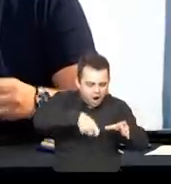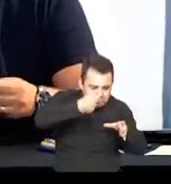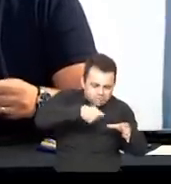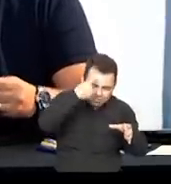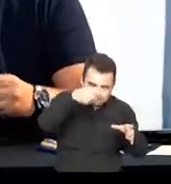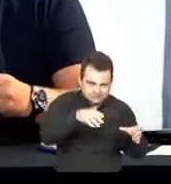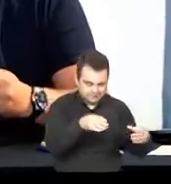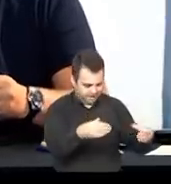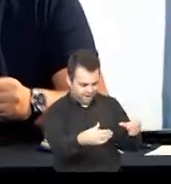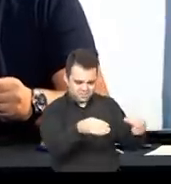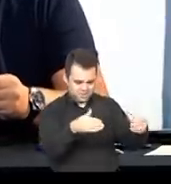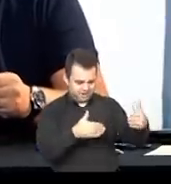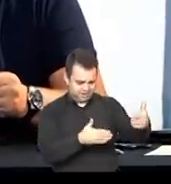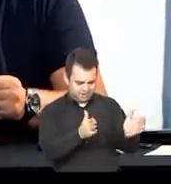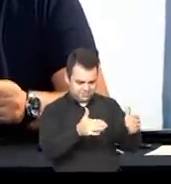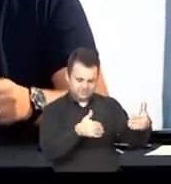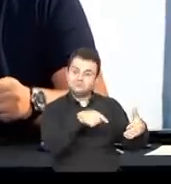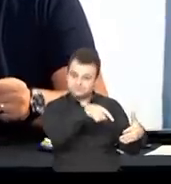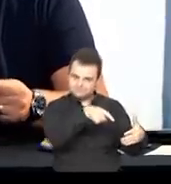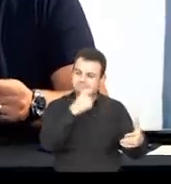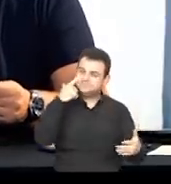partes.